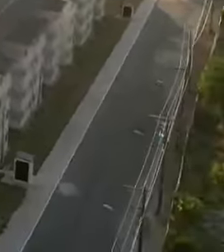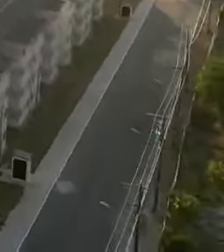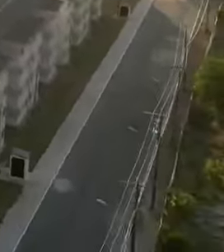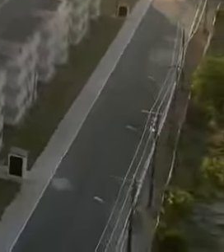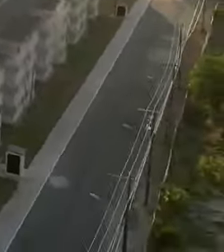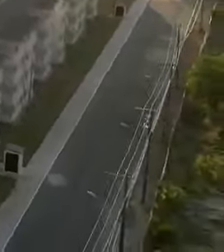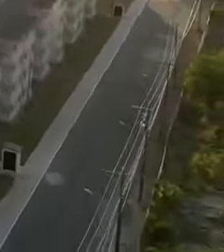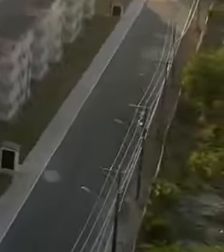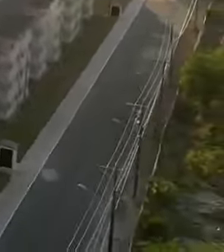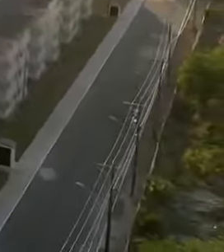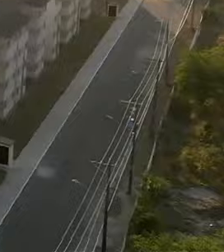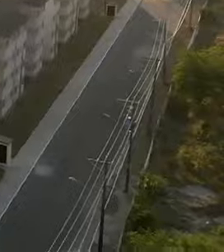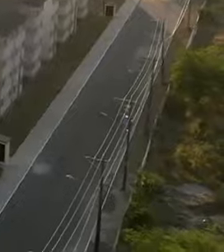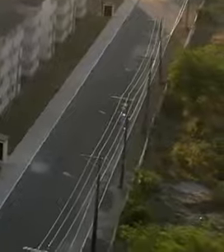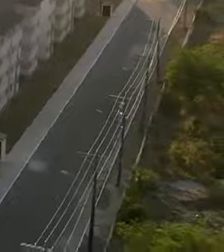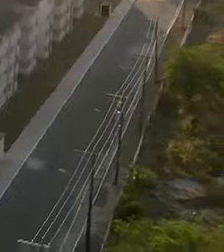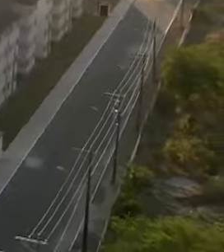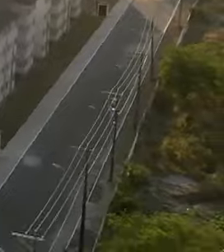Tchau.